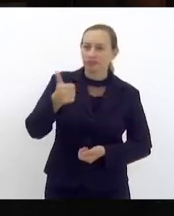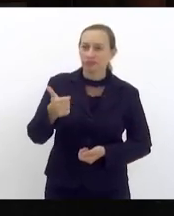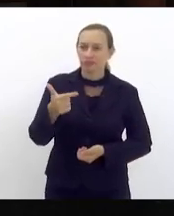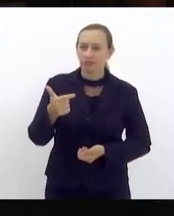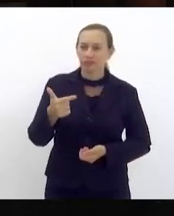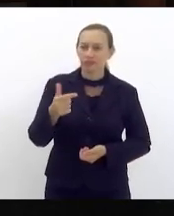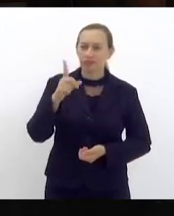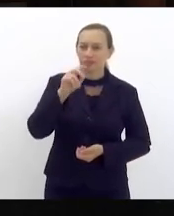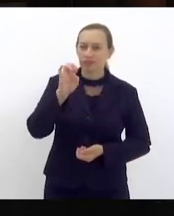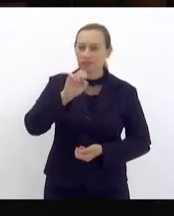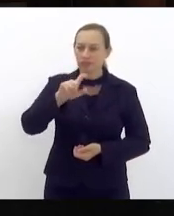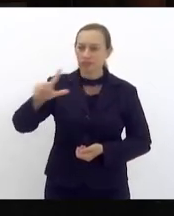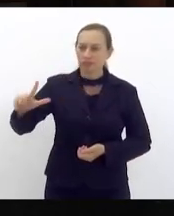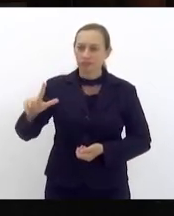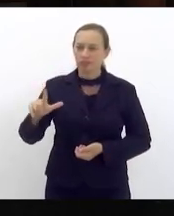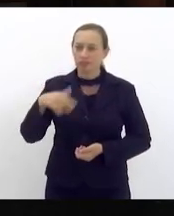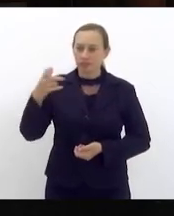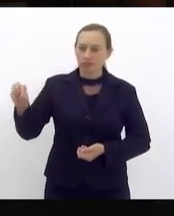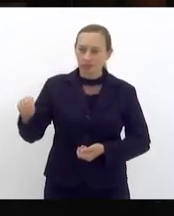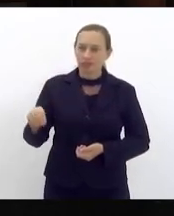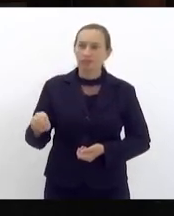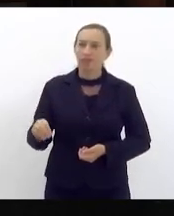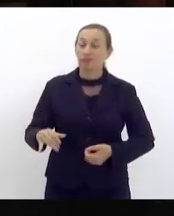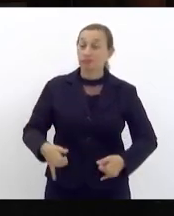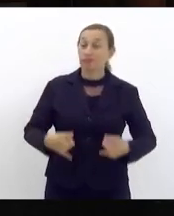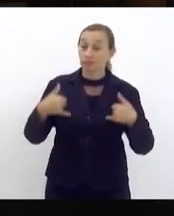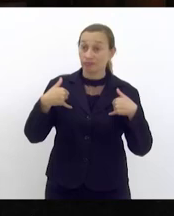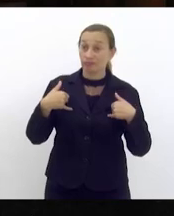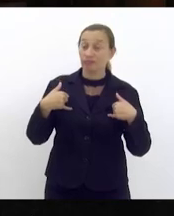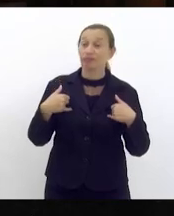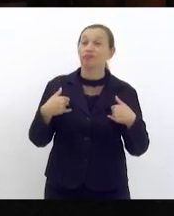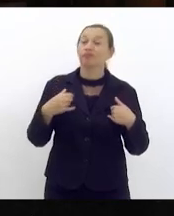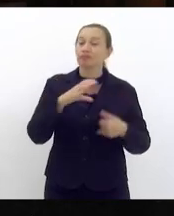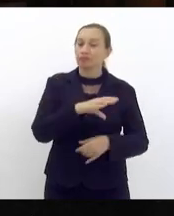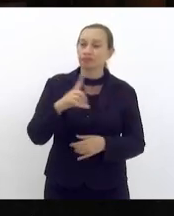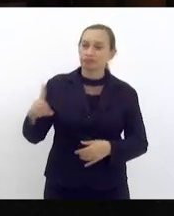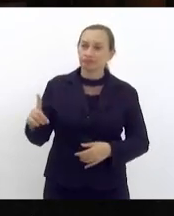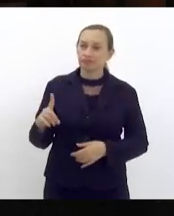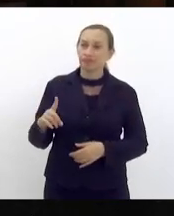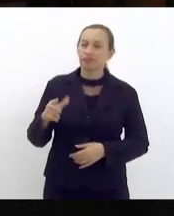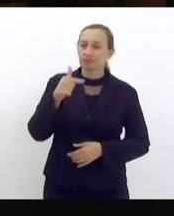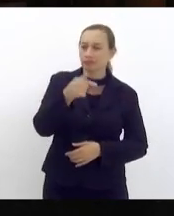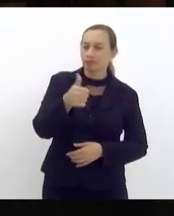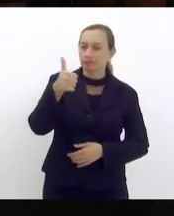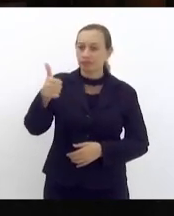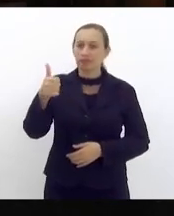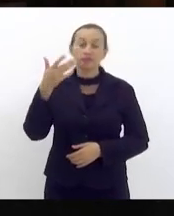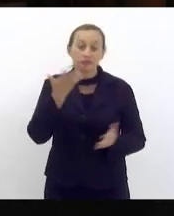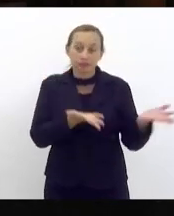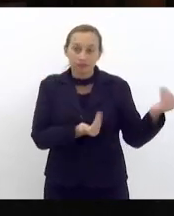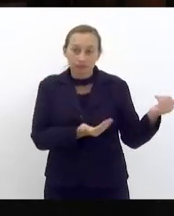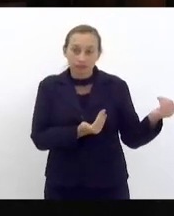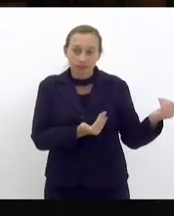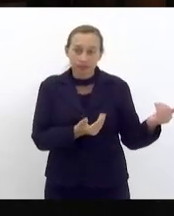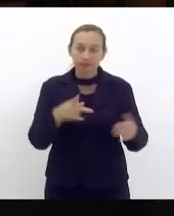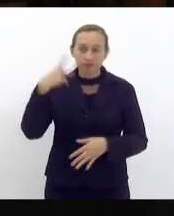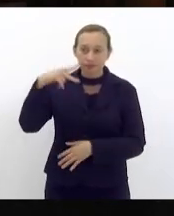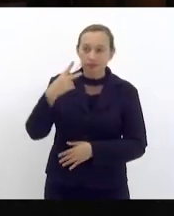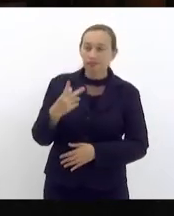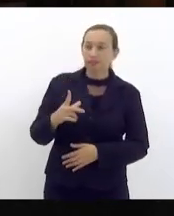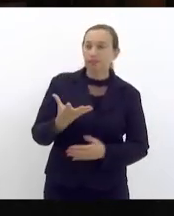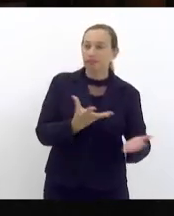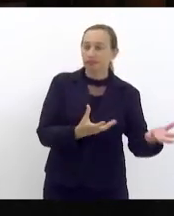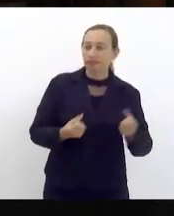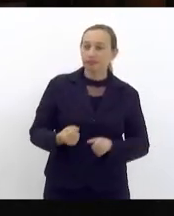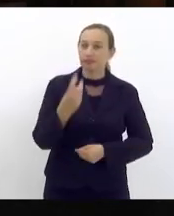que tiver a honra de ser coordenadora do Parlamento juvenil a turma de 71 jovens parlamentares receberam dois alunos